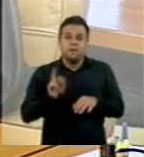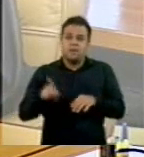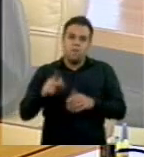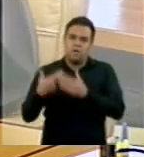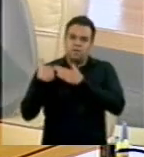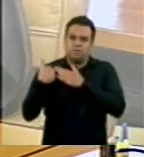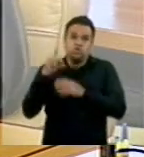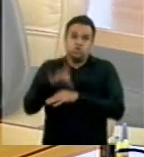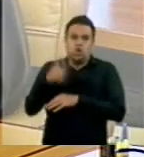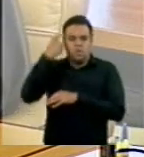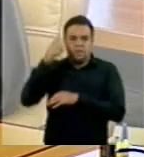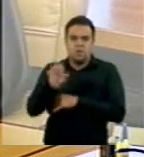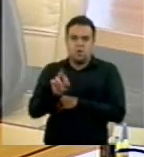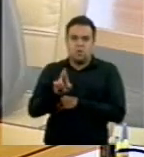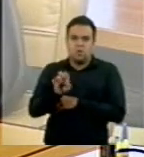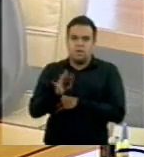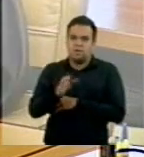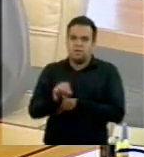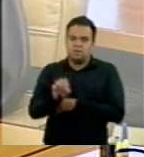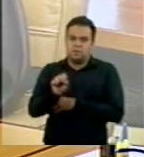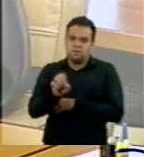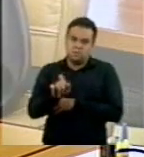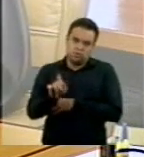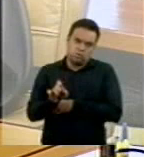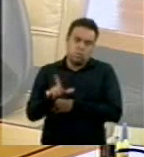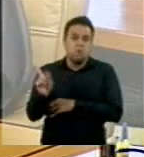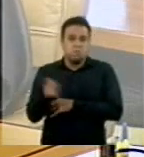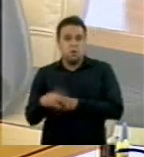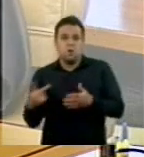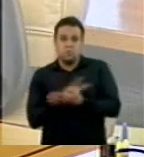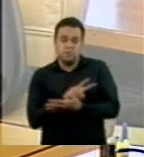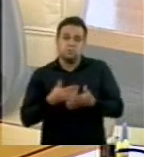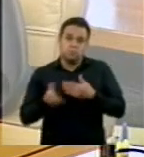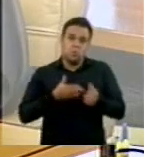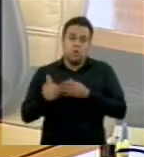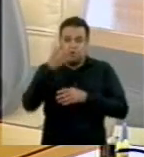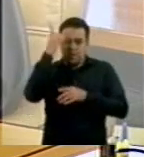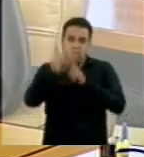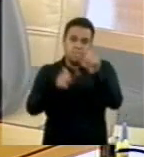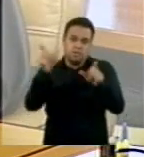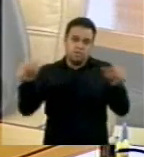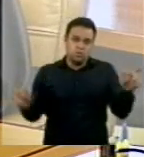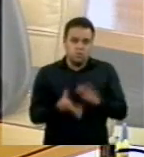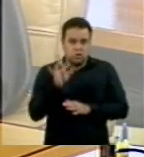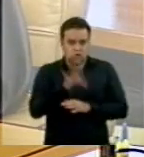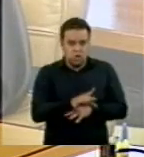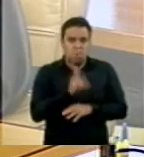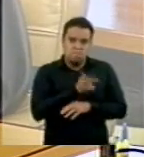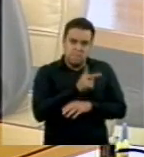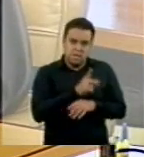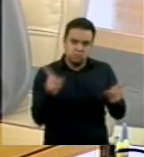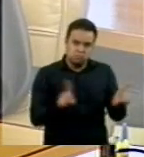sexual e igualmente inerente às eventuais parceiras de pessoas que se